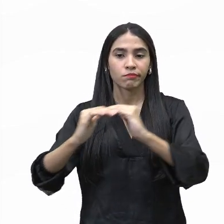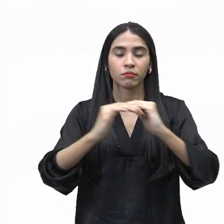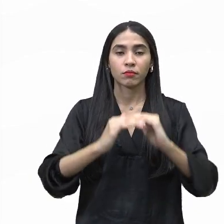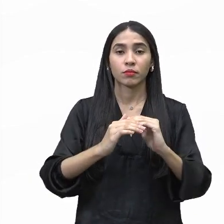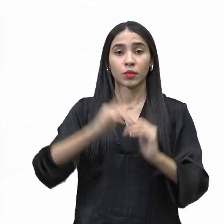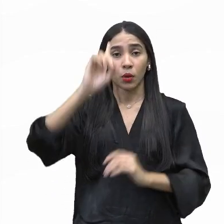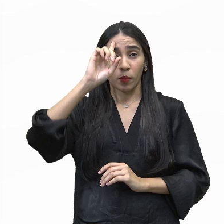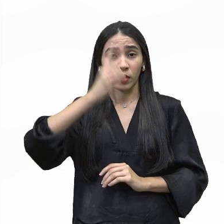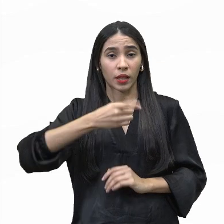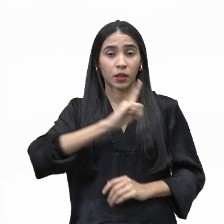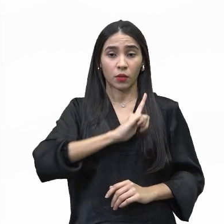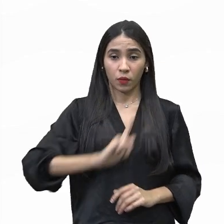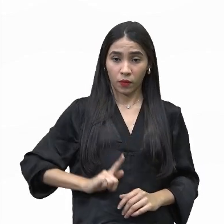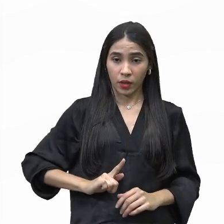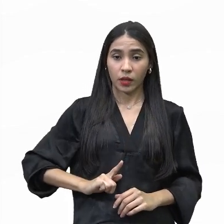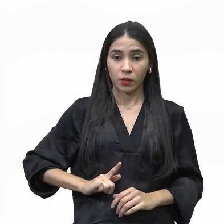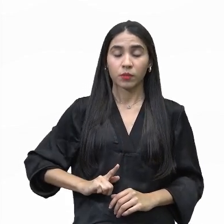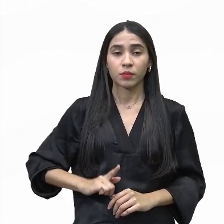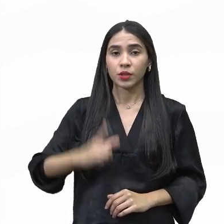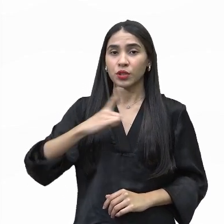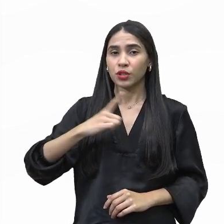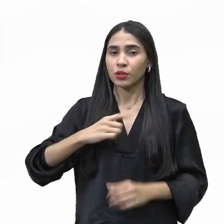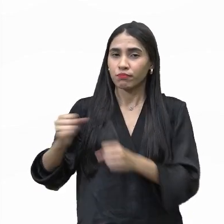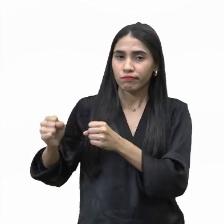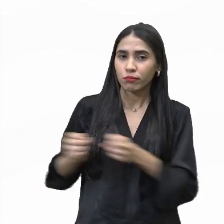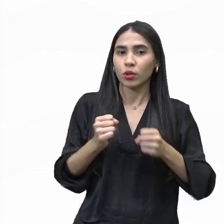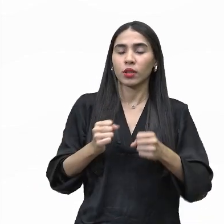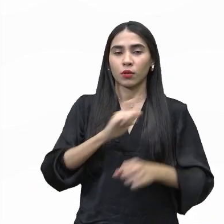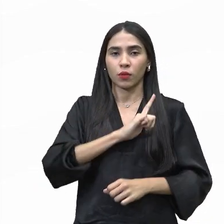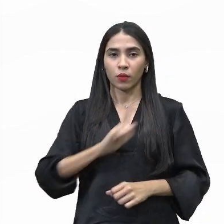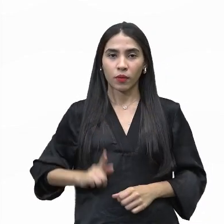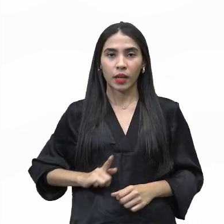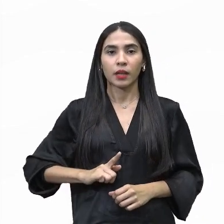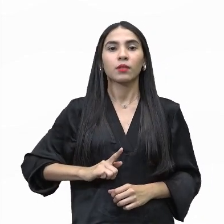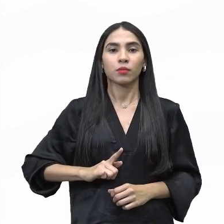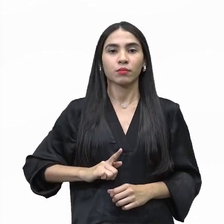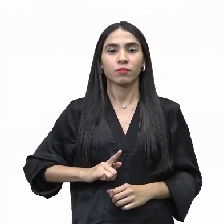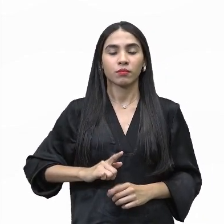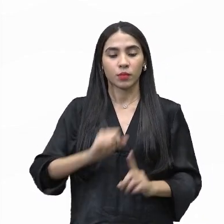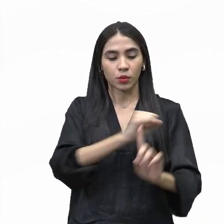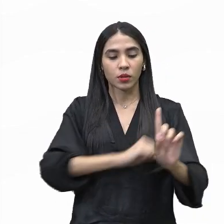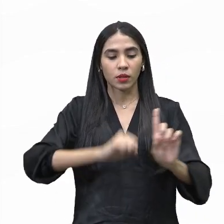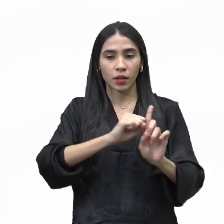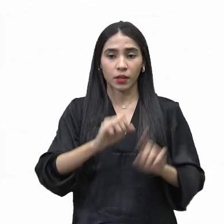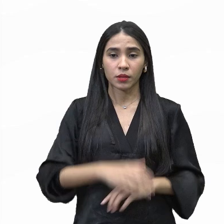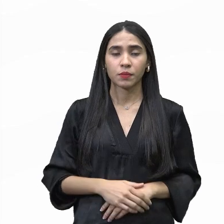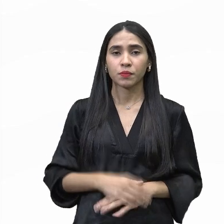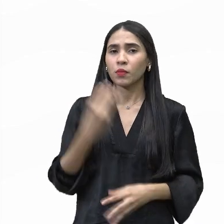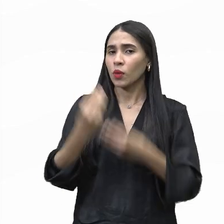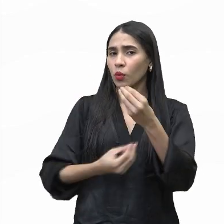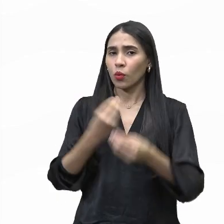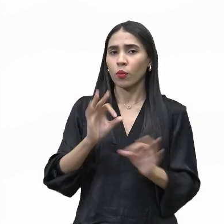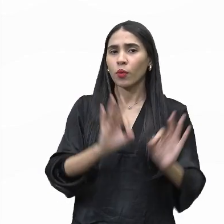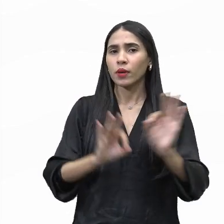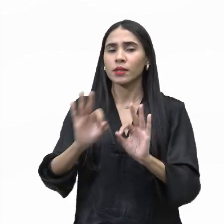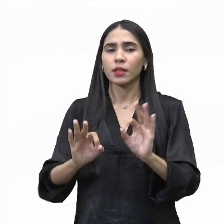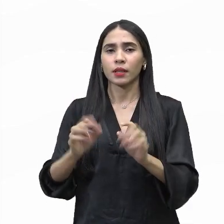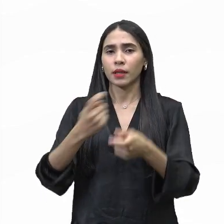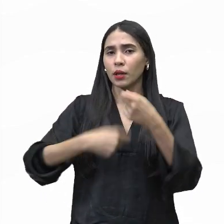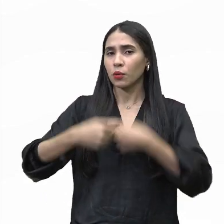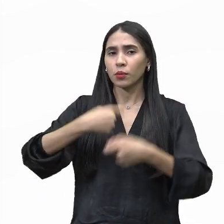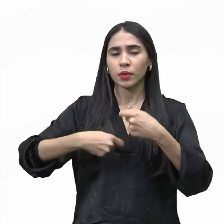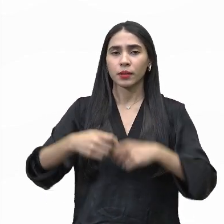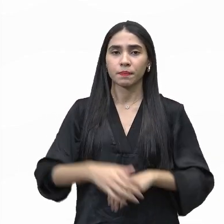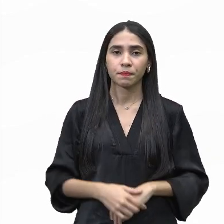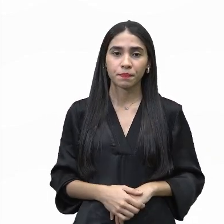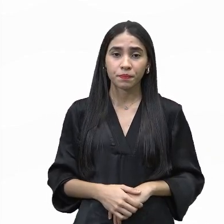comandada pelo governo, o governo que tinha aí o poder sobre a sociedade. E como é que estava organizada a economia dessa